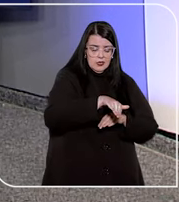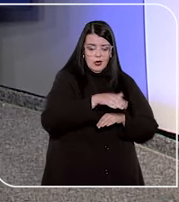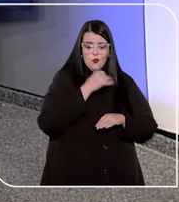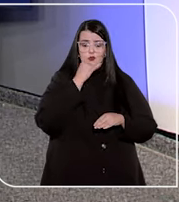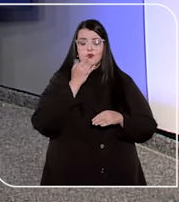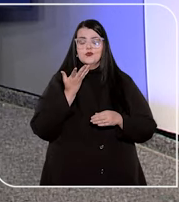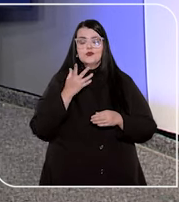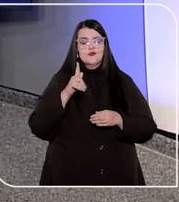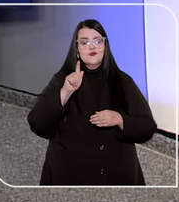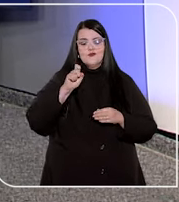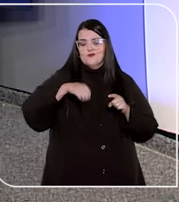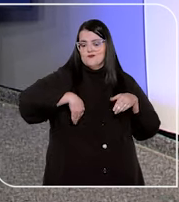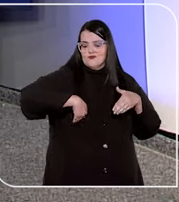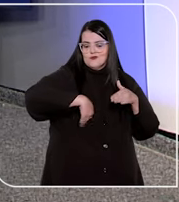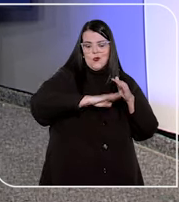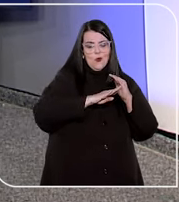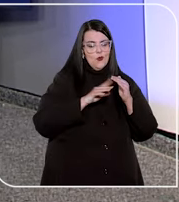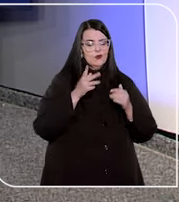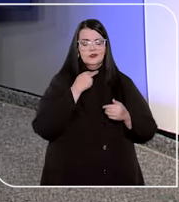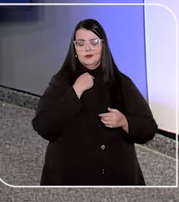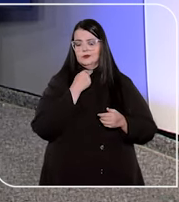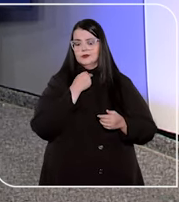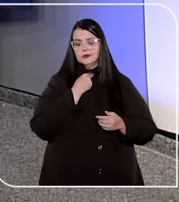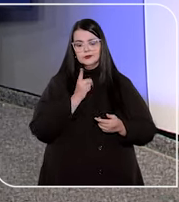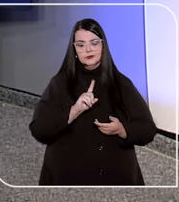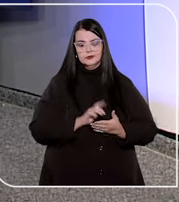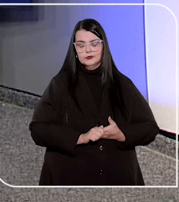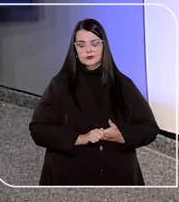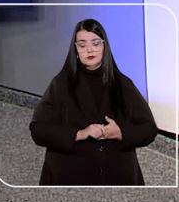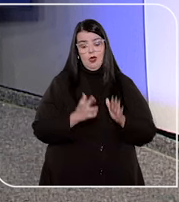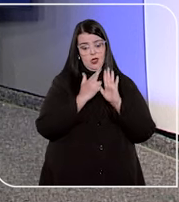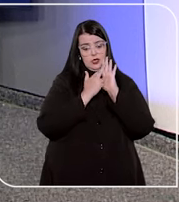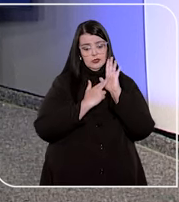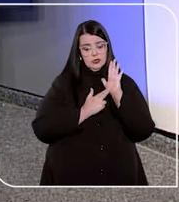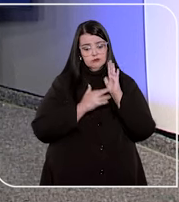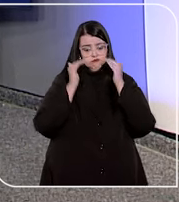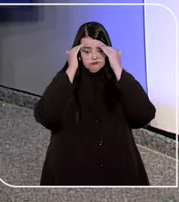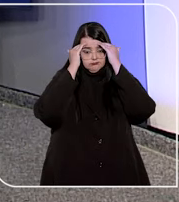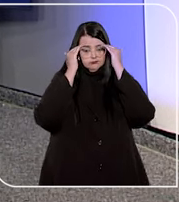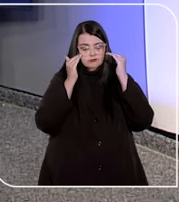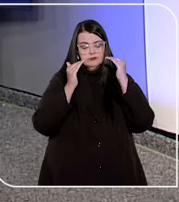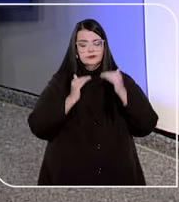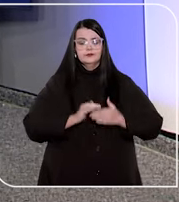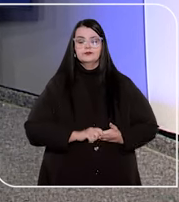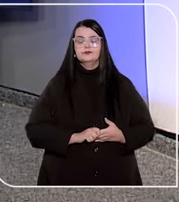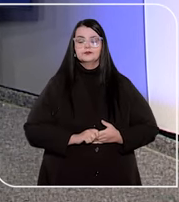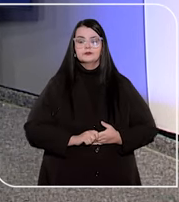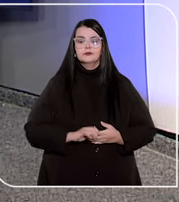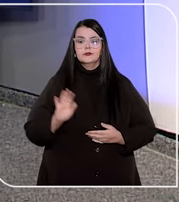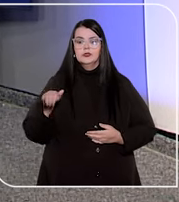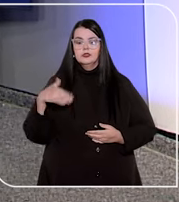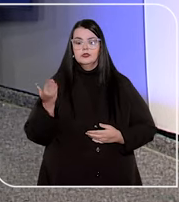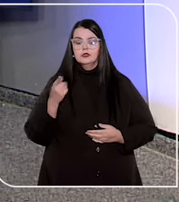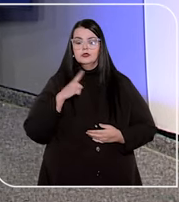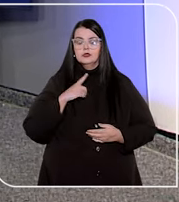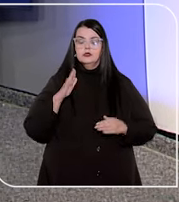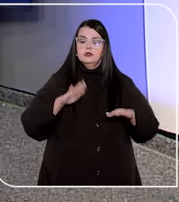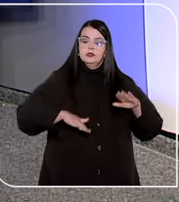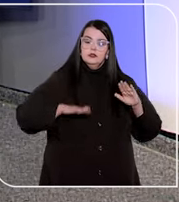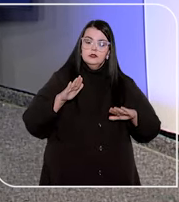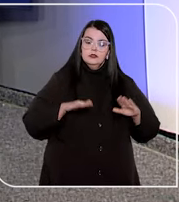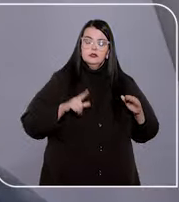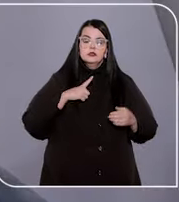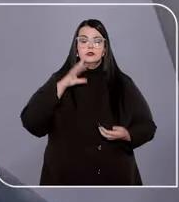pênalti. Não vai dar, não pode. Bom, doutor Diogo, Algumas vezes, né,